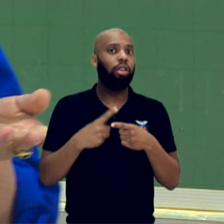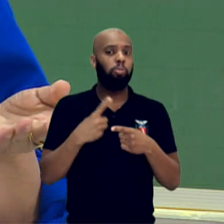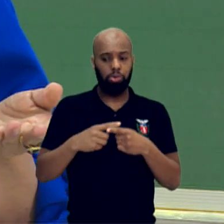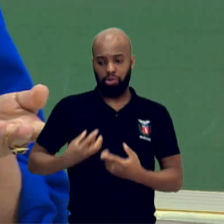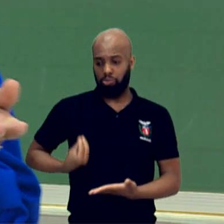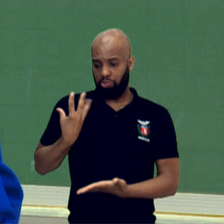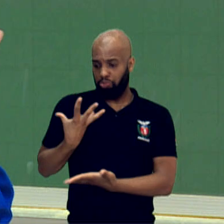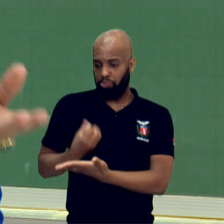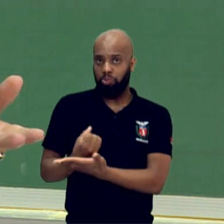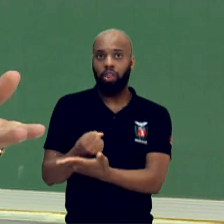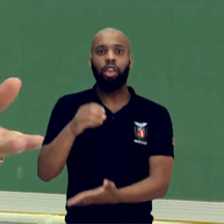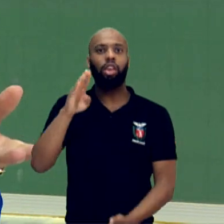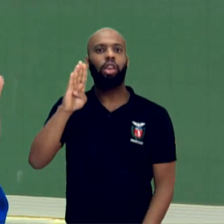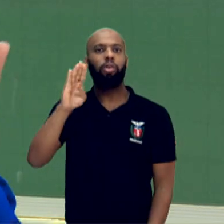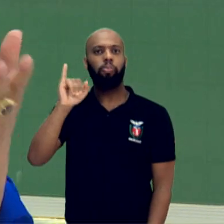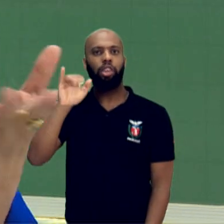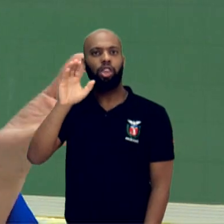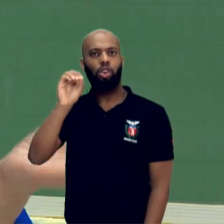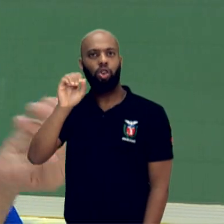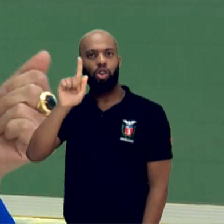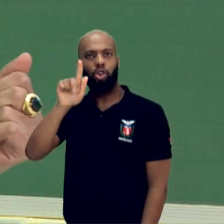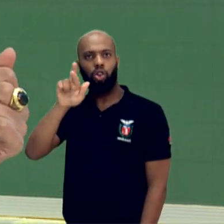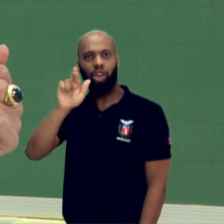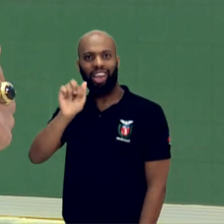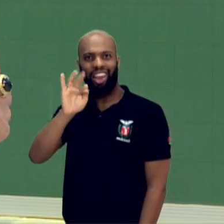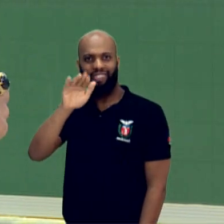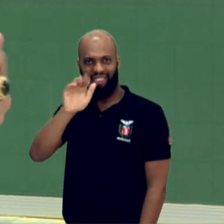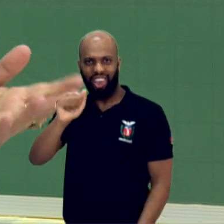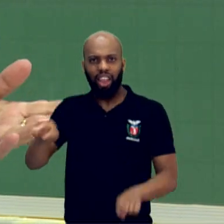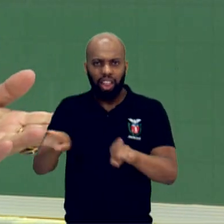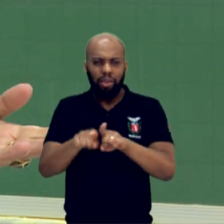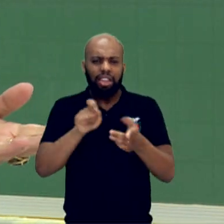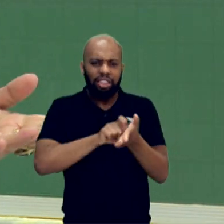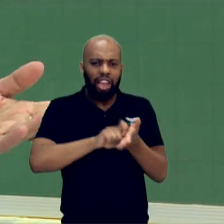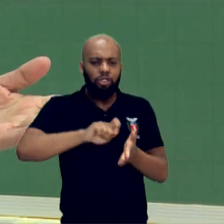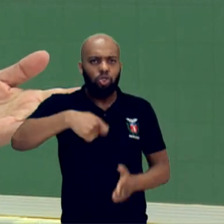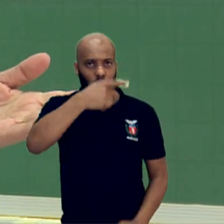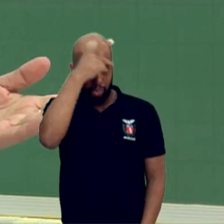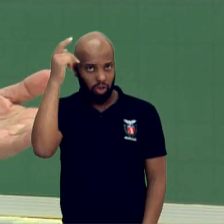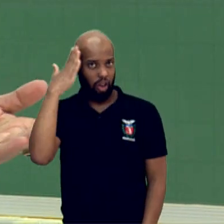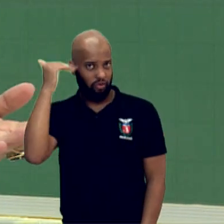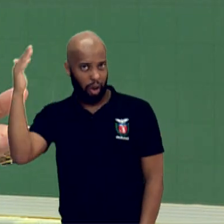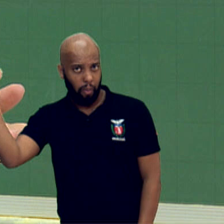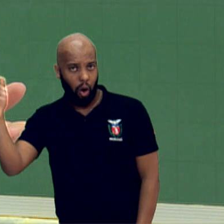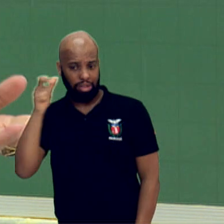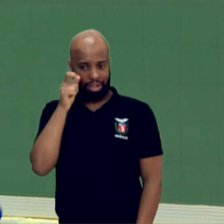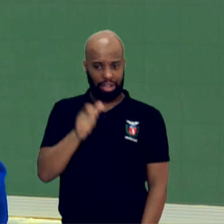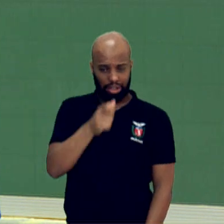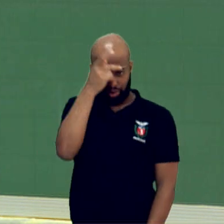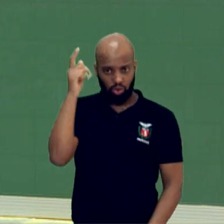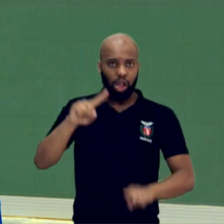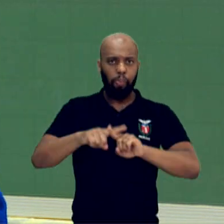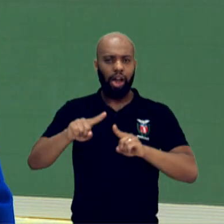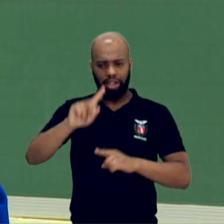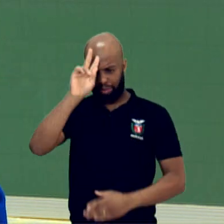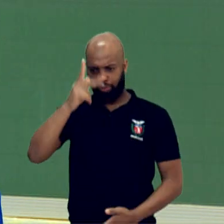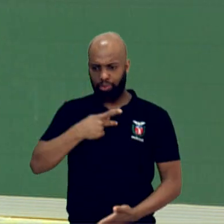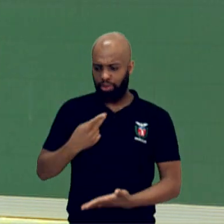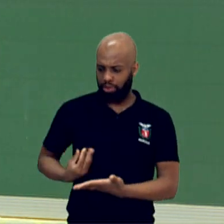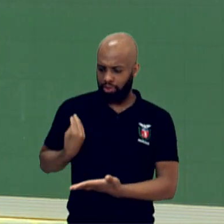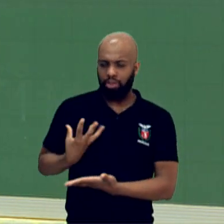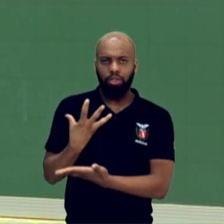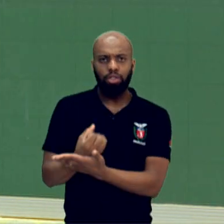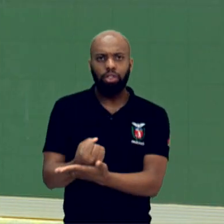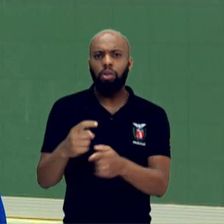escreve sobre pessoas famosas, pessoas interessantes, e a autobiografia também. Mas qual que é a diferença entre uma e